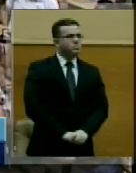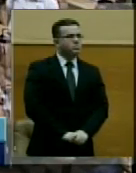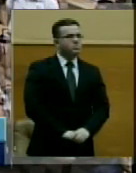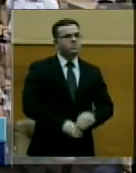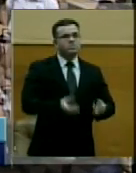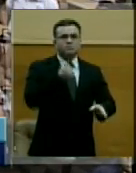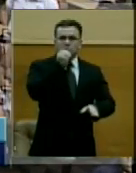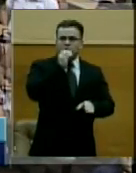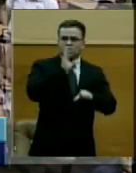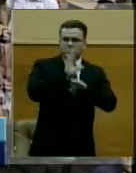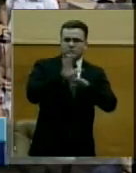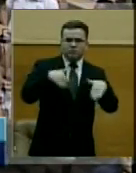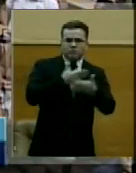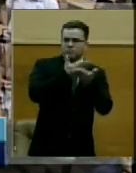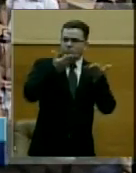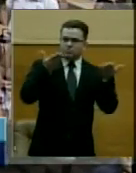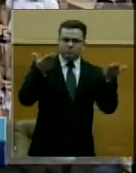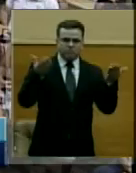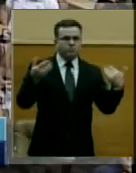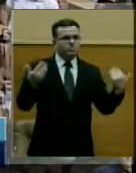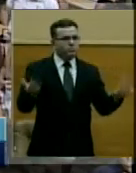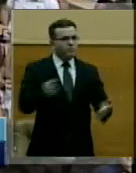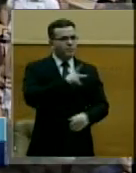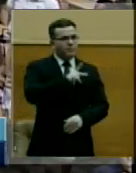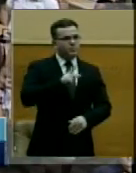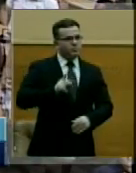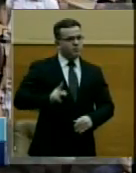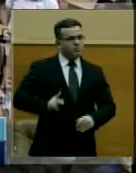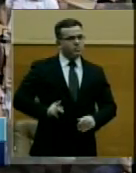Boa tarde a todos e a todas. Senhor presidente,